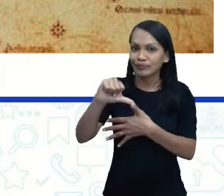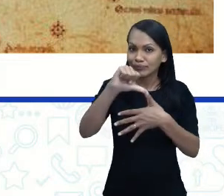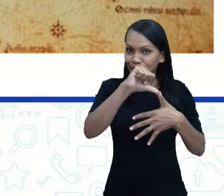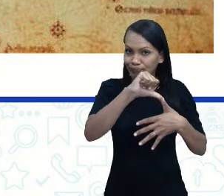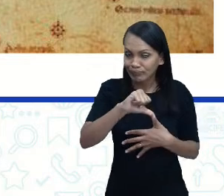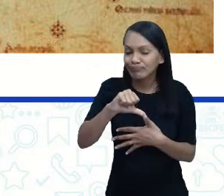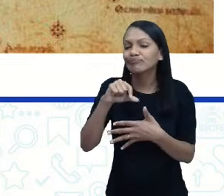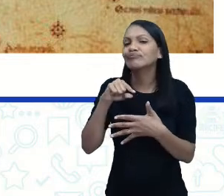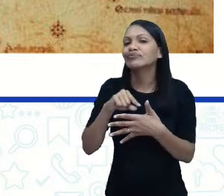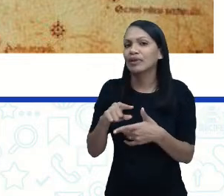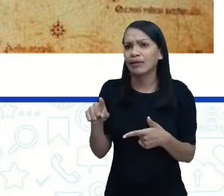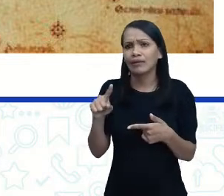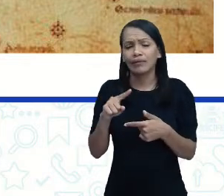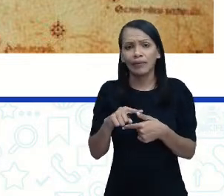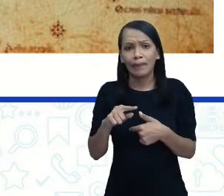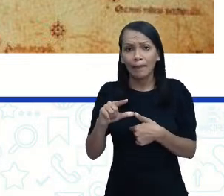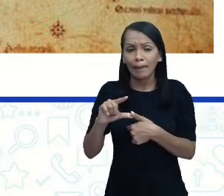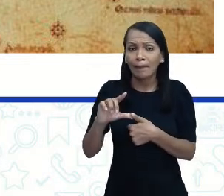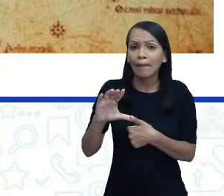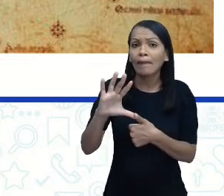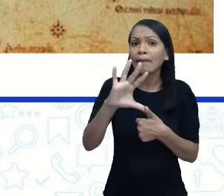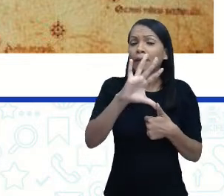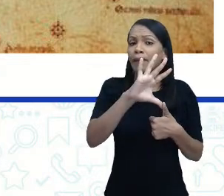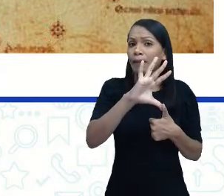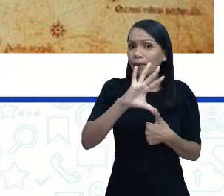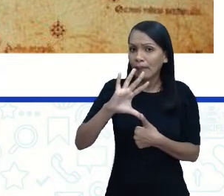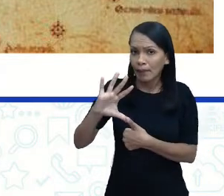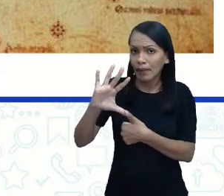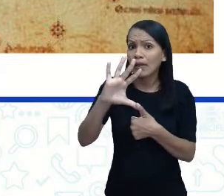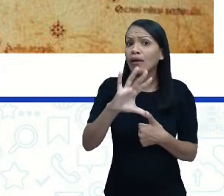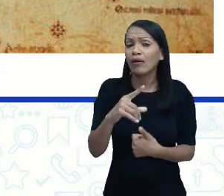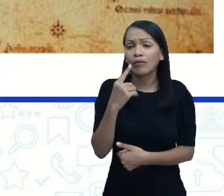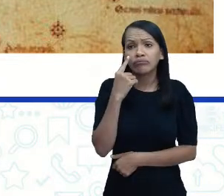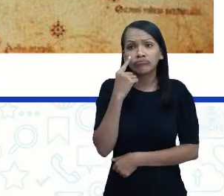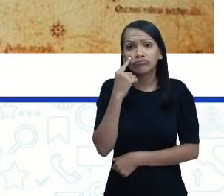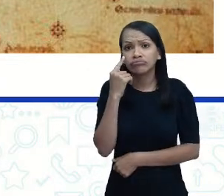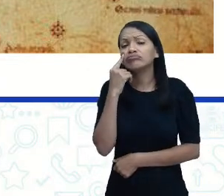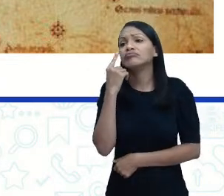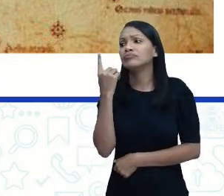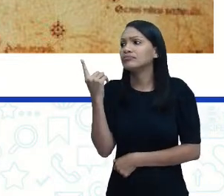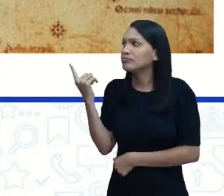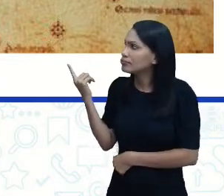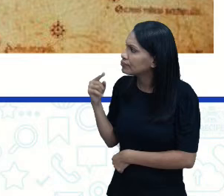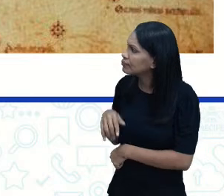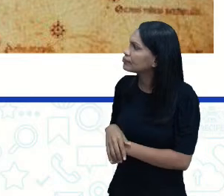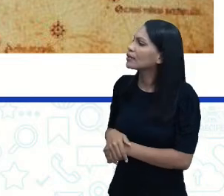o continente europeu. Observem que mais para a esquerda do mapa a gente já